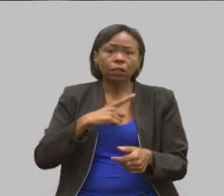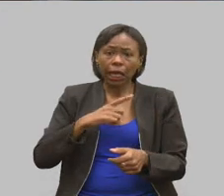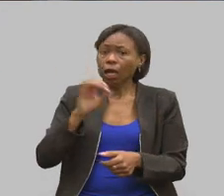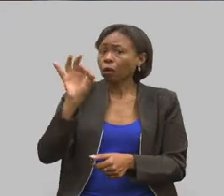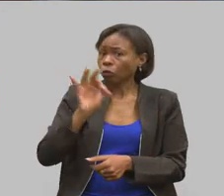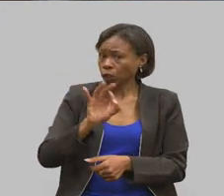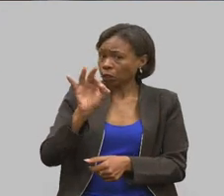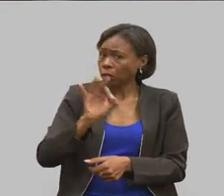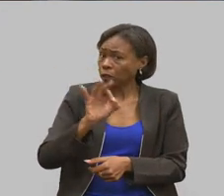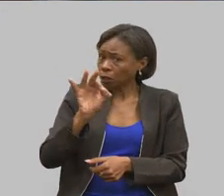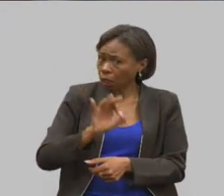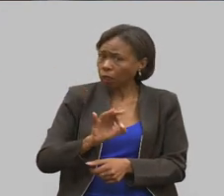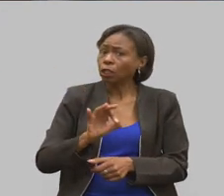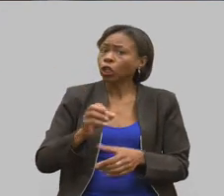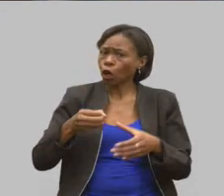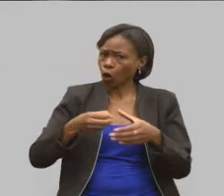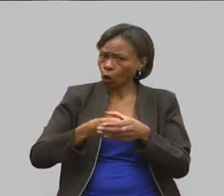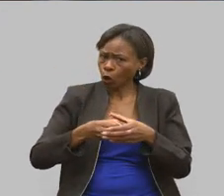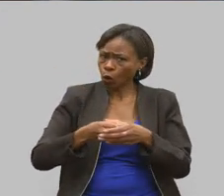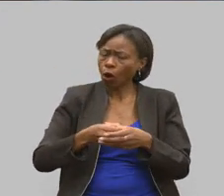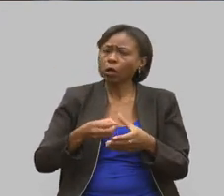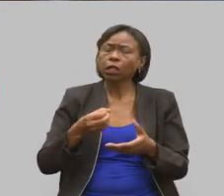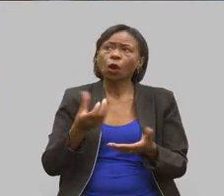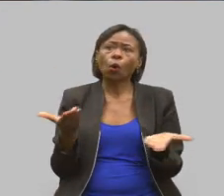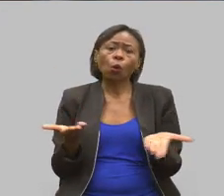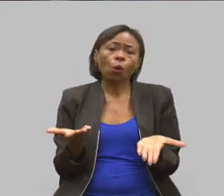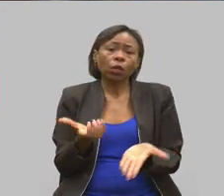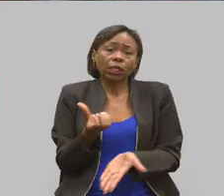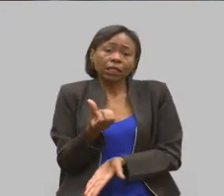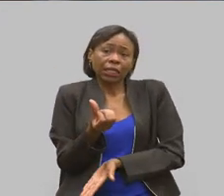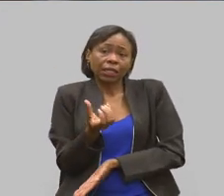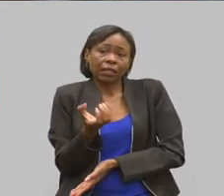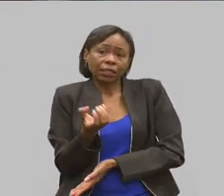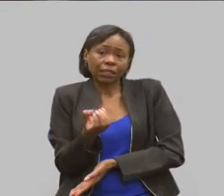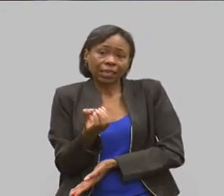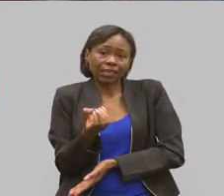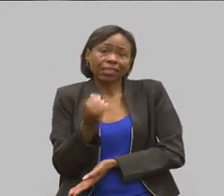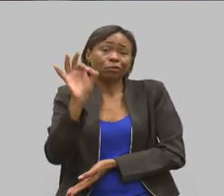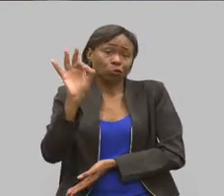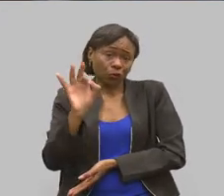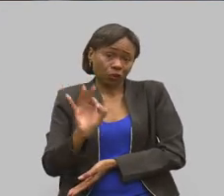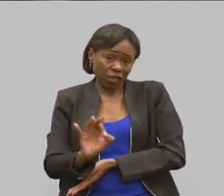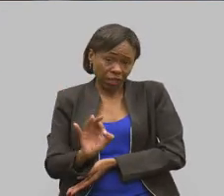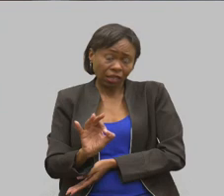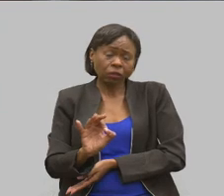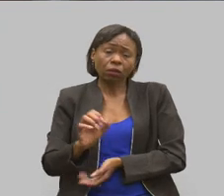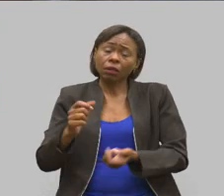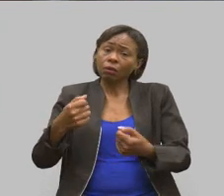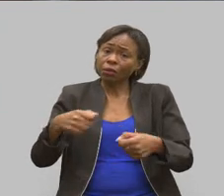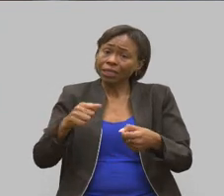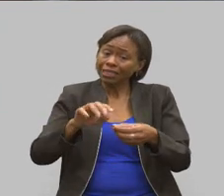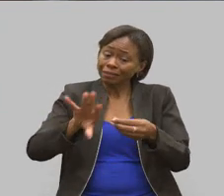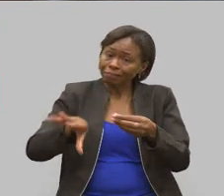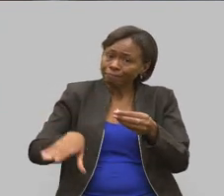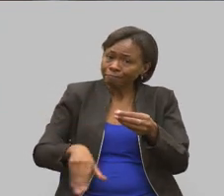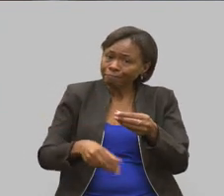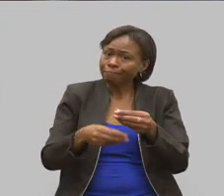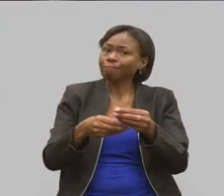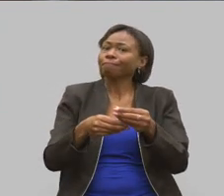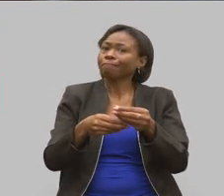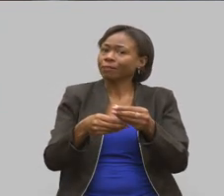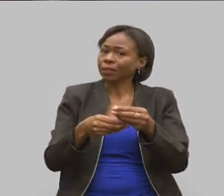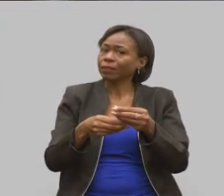são hoje em dia nós estamos em 60% precisaríamos de complementar essa